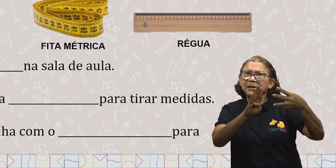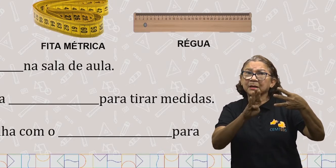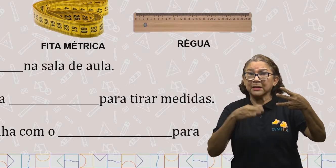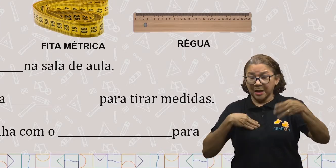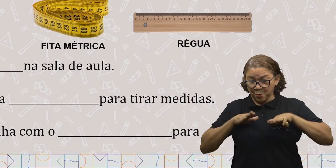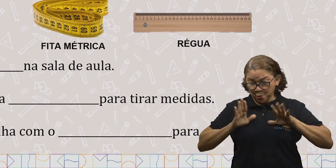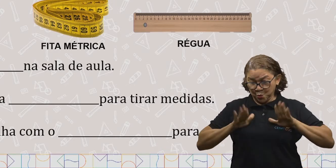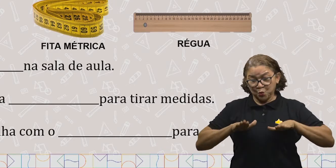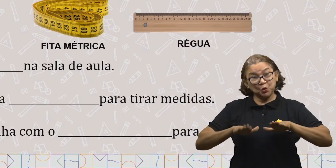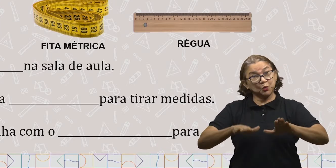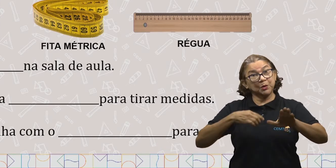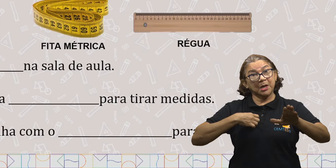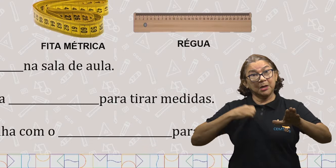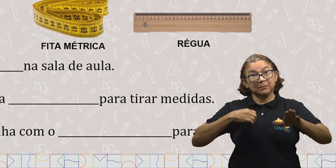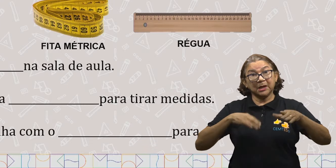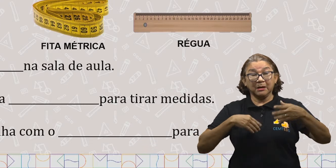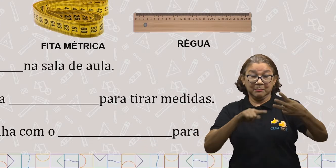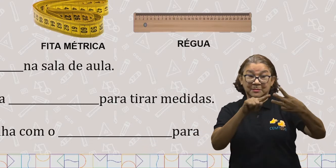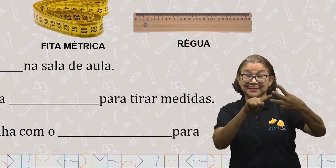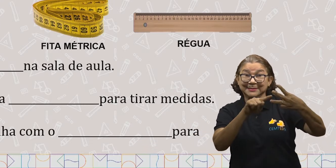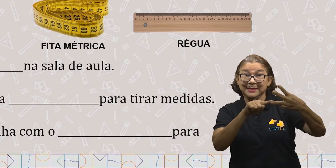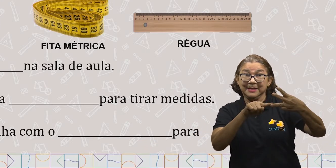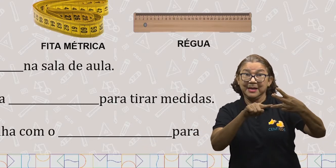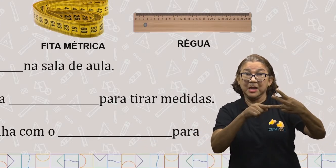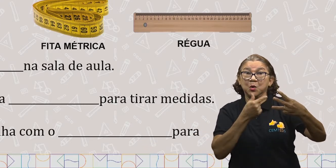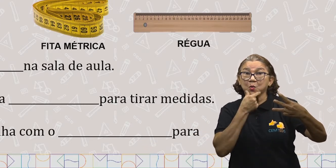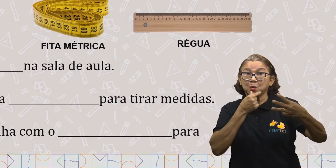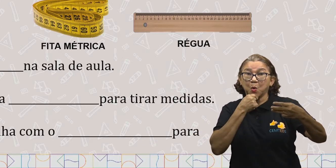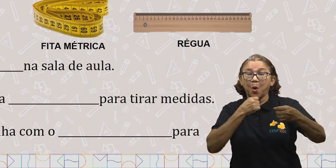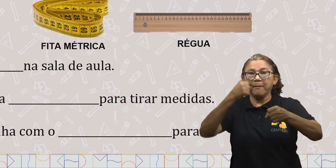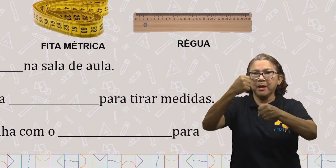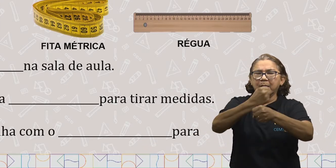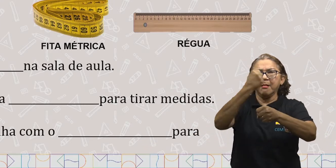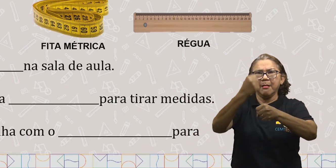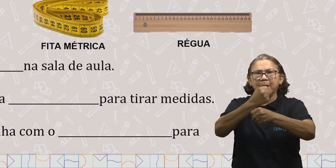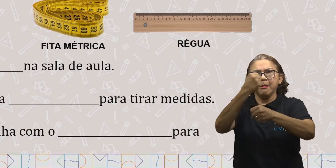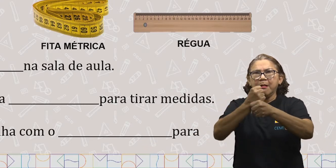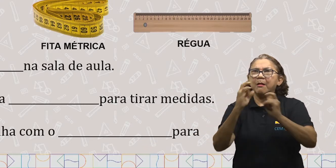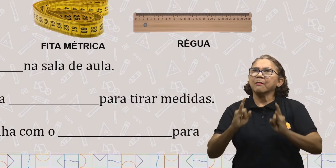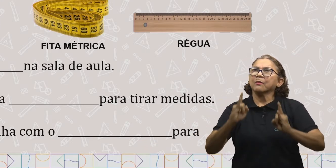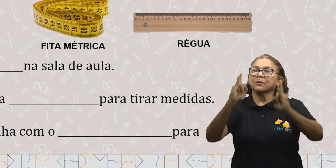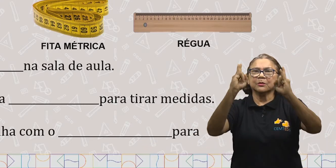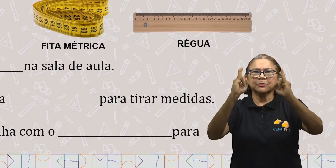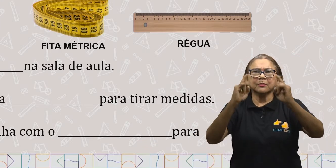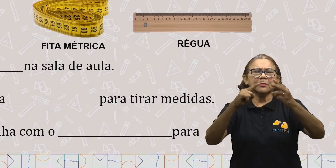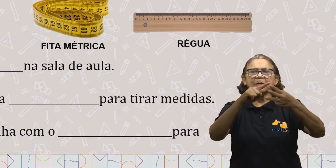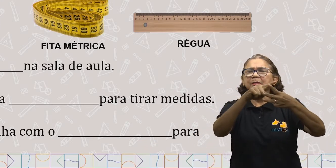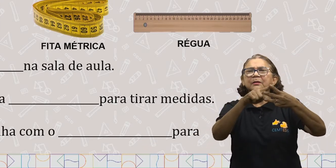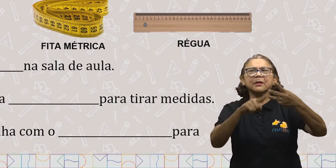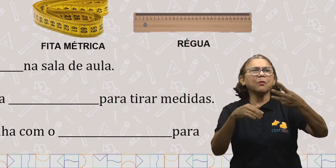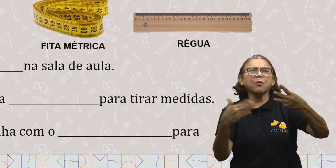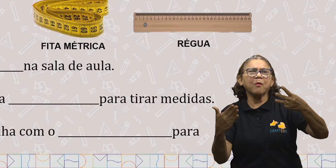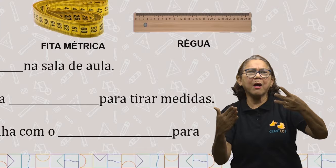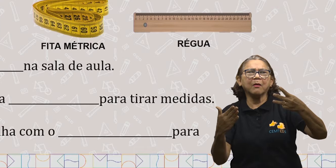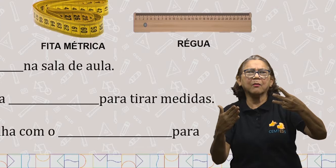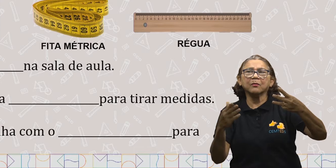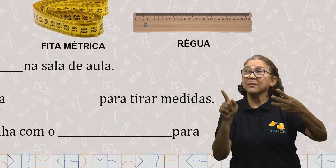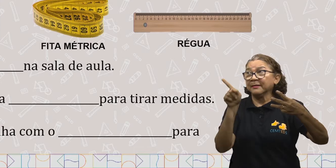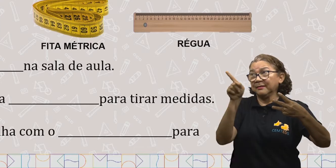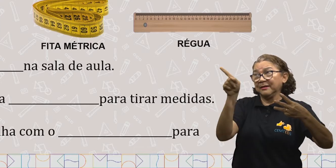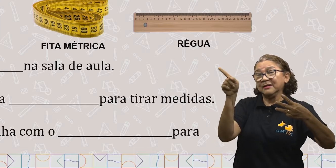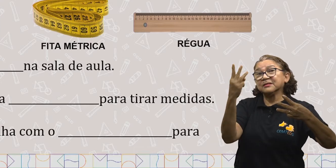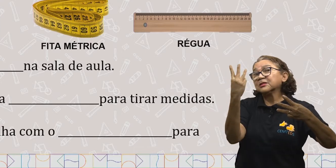instrumentos ela utiliza? O pedreiro trabalha com para construir a casa. Qual desses instrumentos